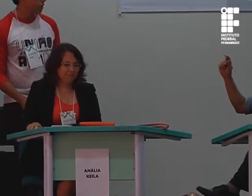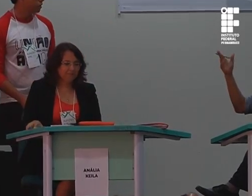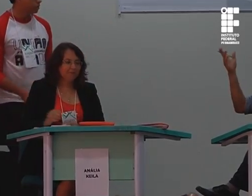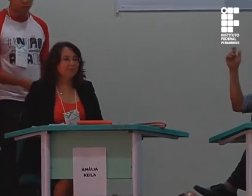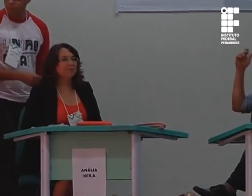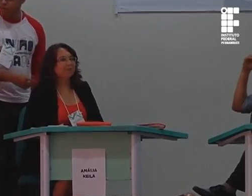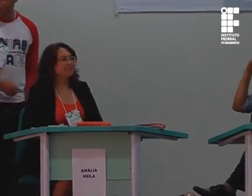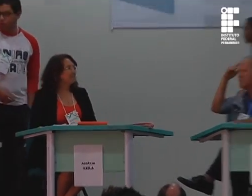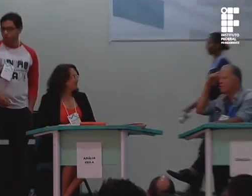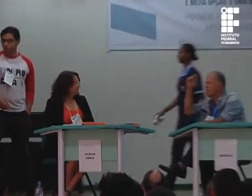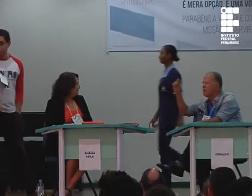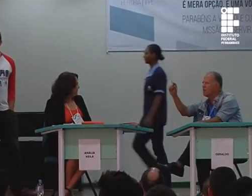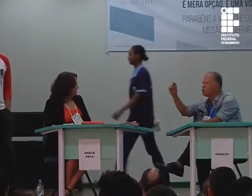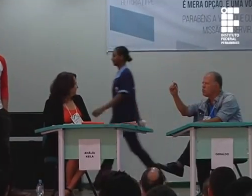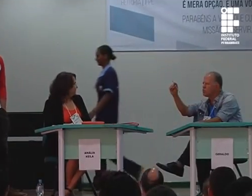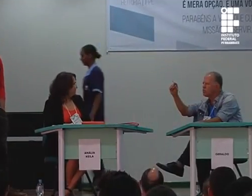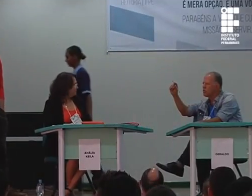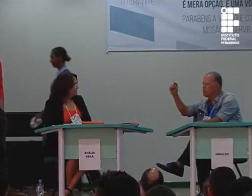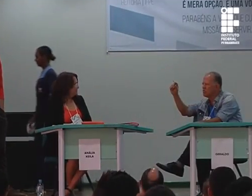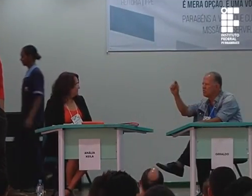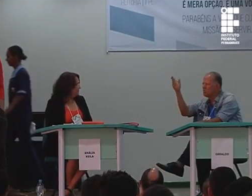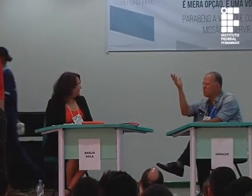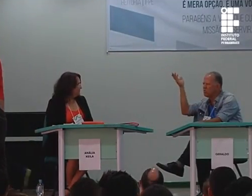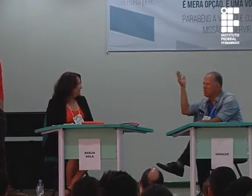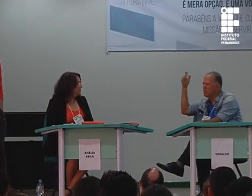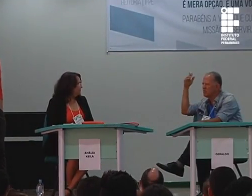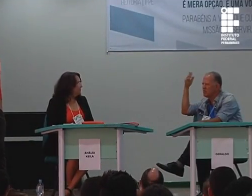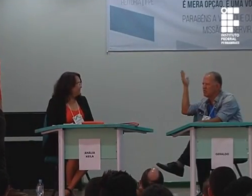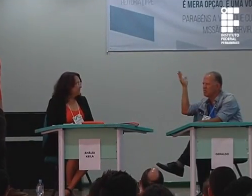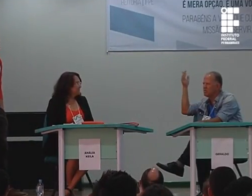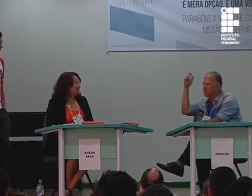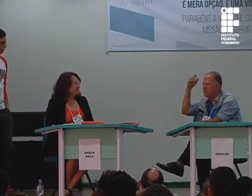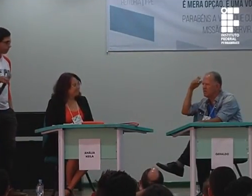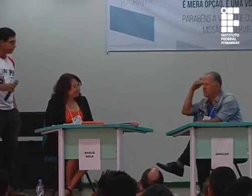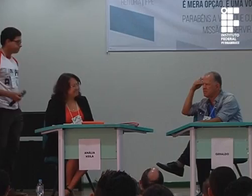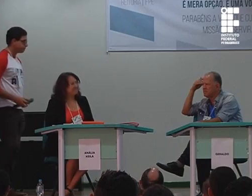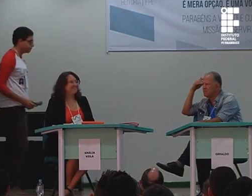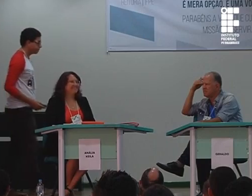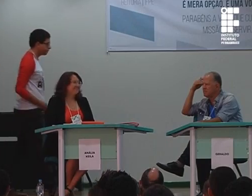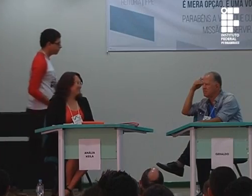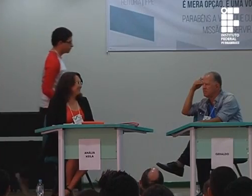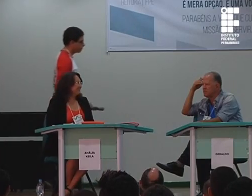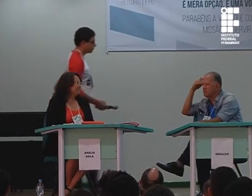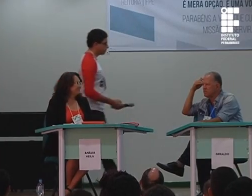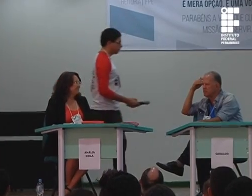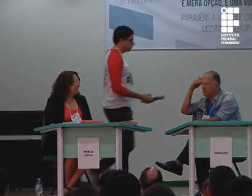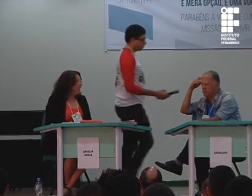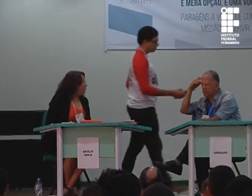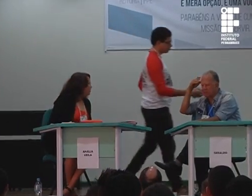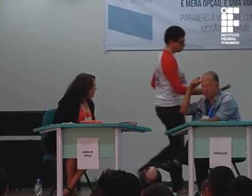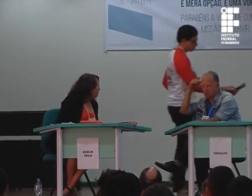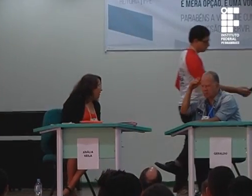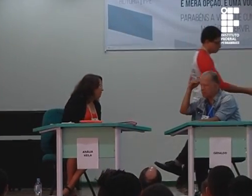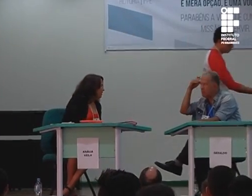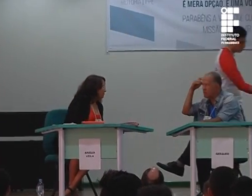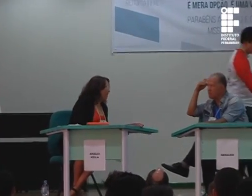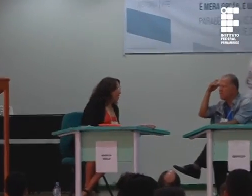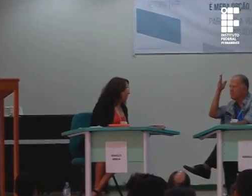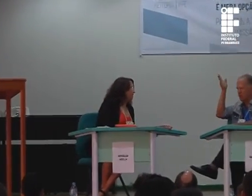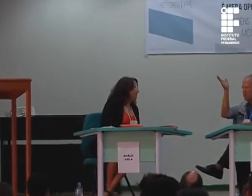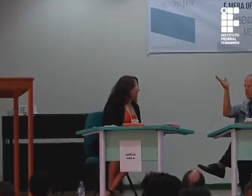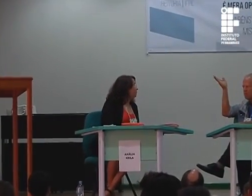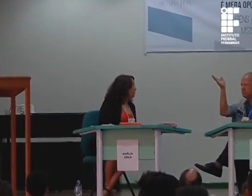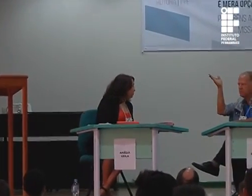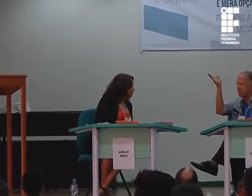vez que os candidatos observassem o tempo. Agora a réplica do